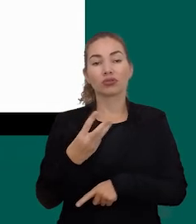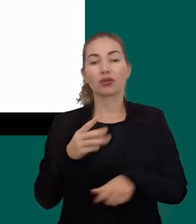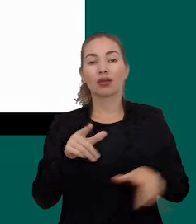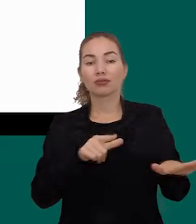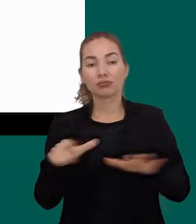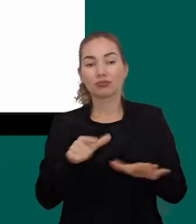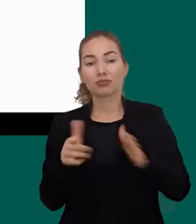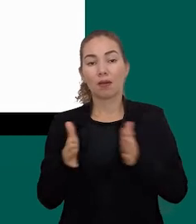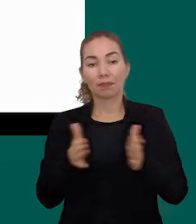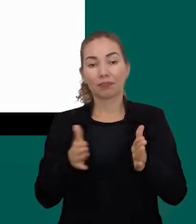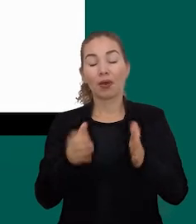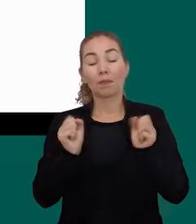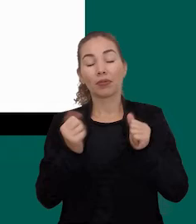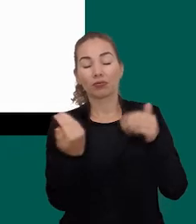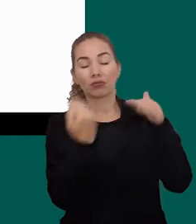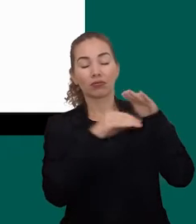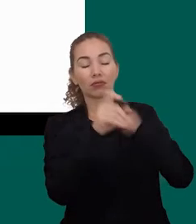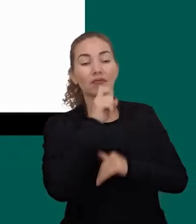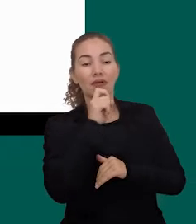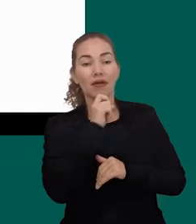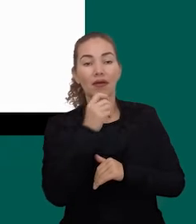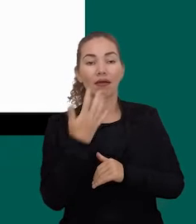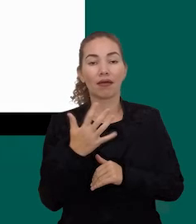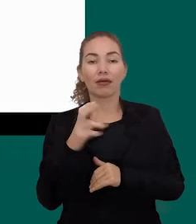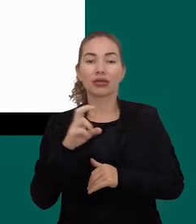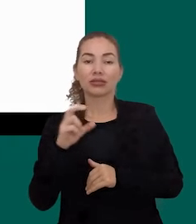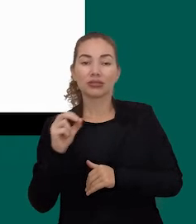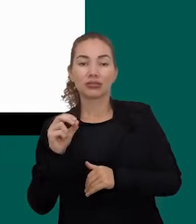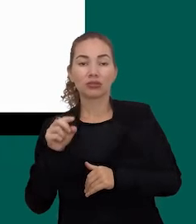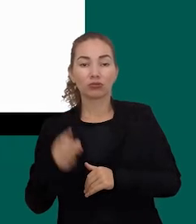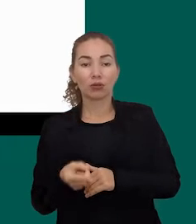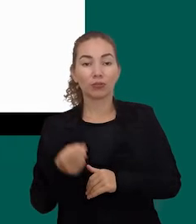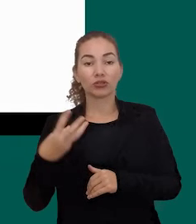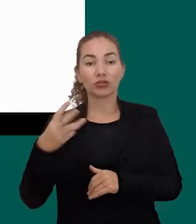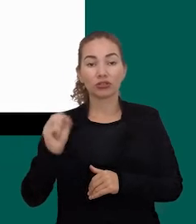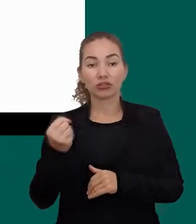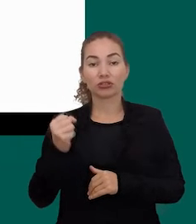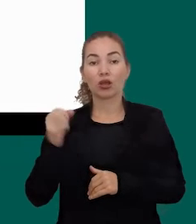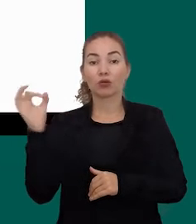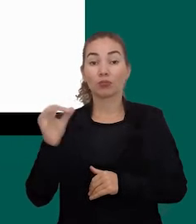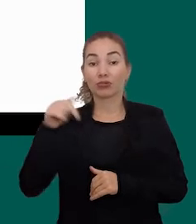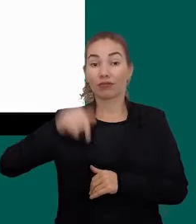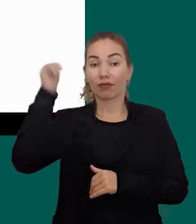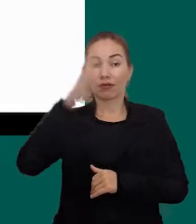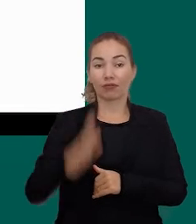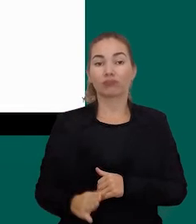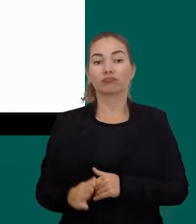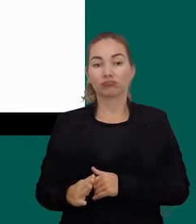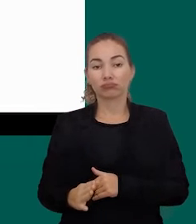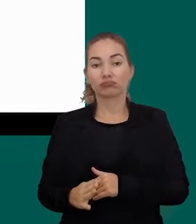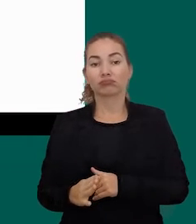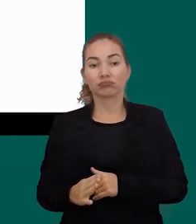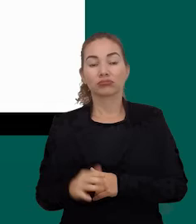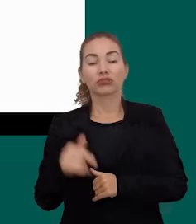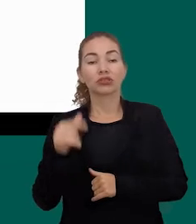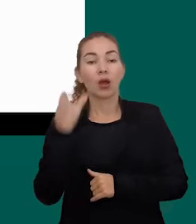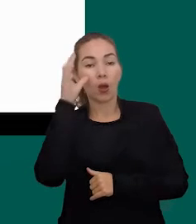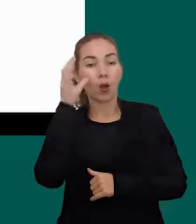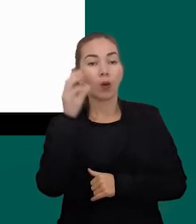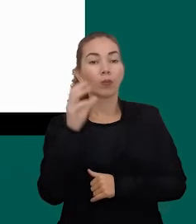ser armazenada refrigerada e tem uma eficácia geral de 50,38% no Brasil, tá? Enquanto tem uma eficácia